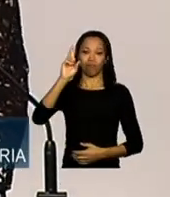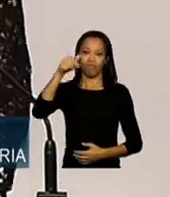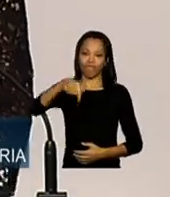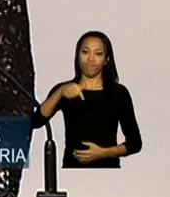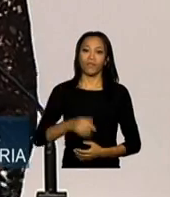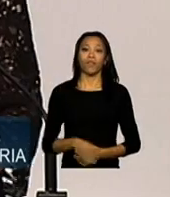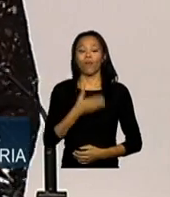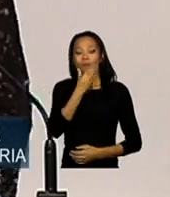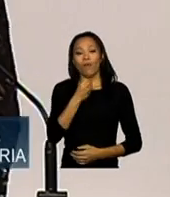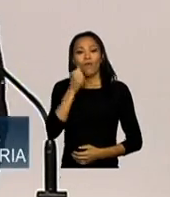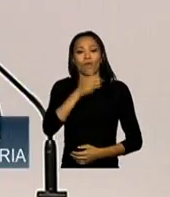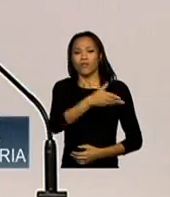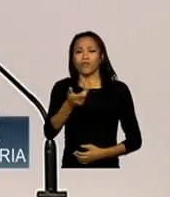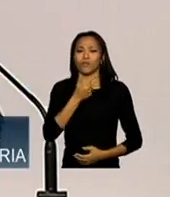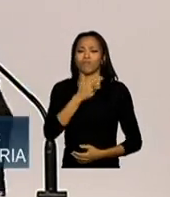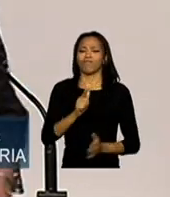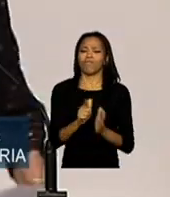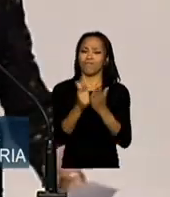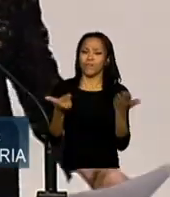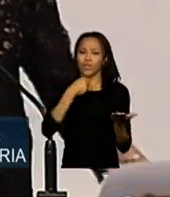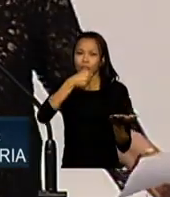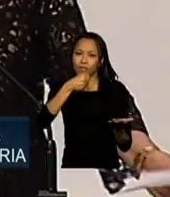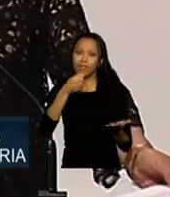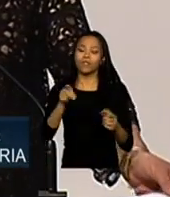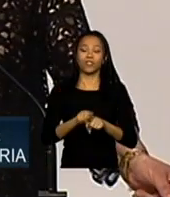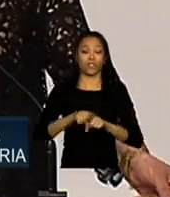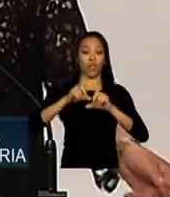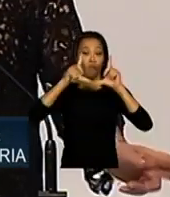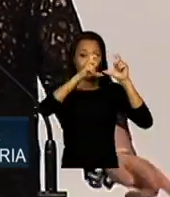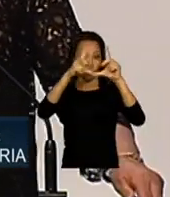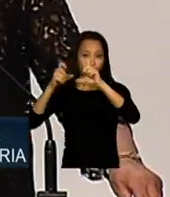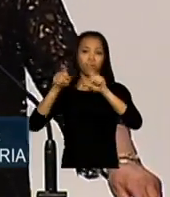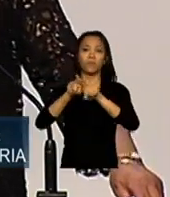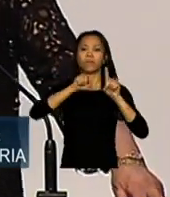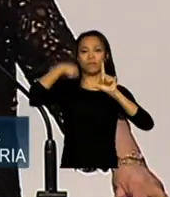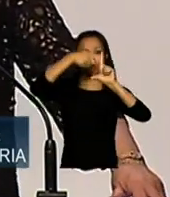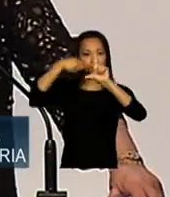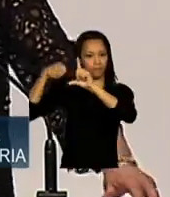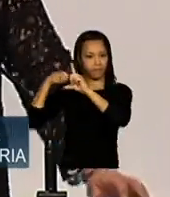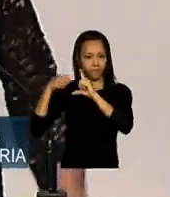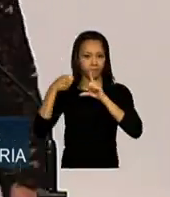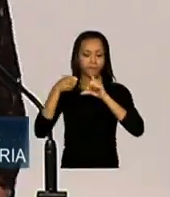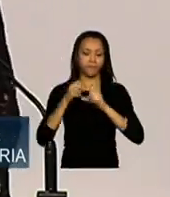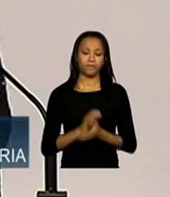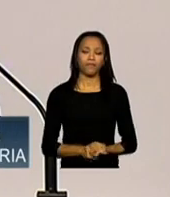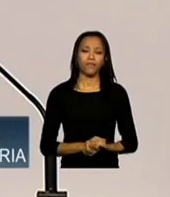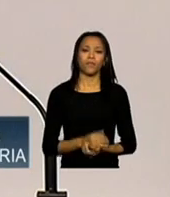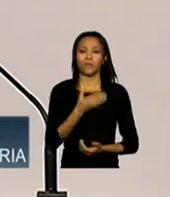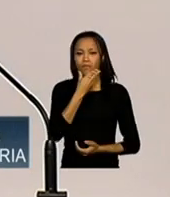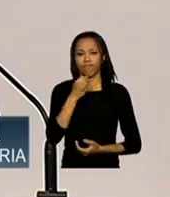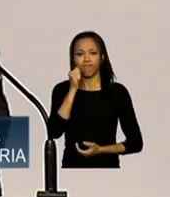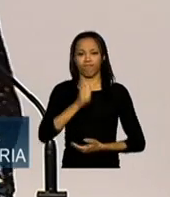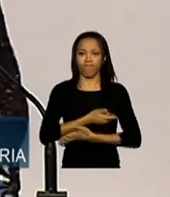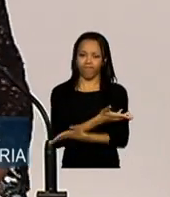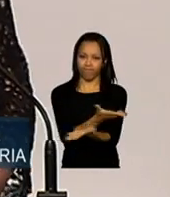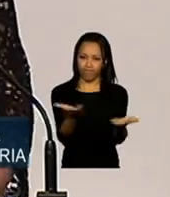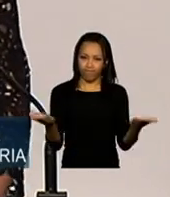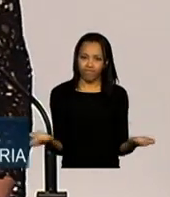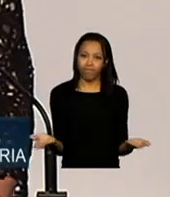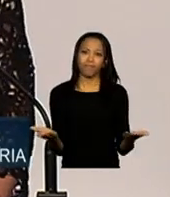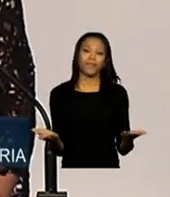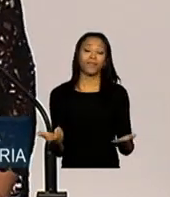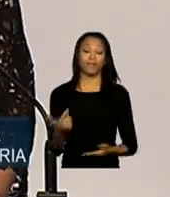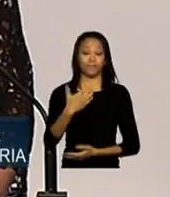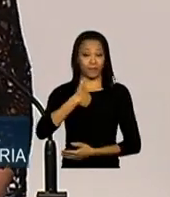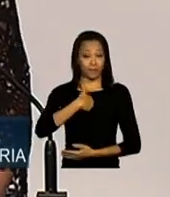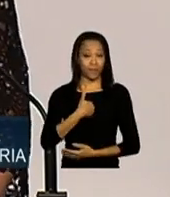e senhores jornalistas, fotógrafos e cinegrafistas. Senhoras e senhores, para